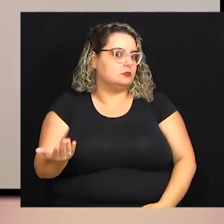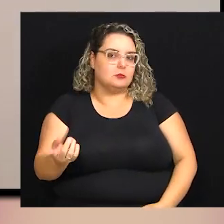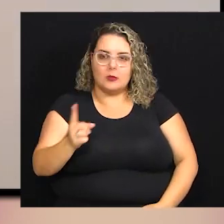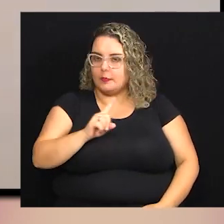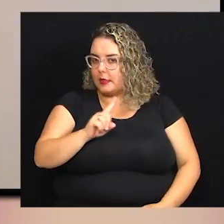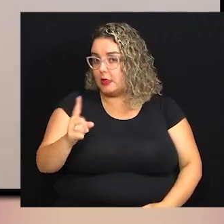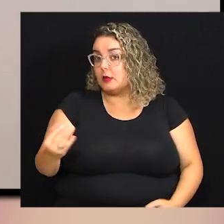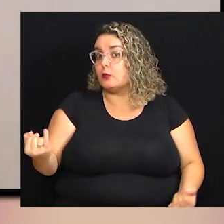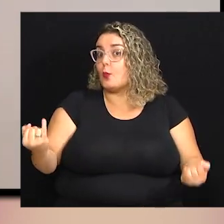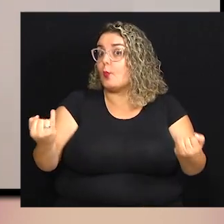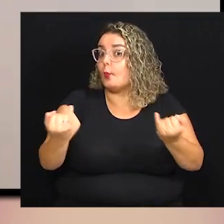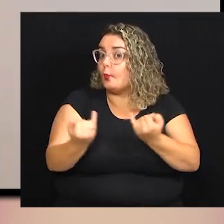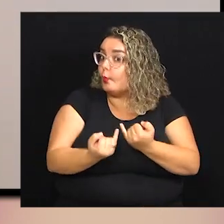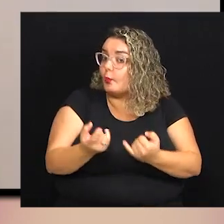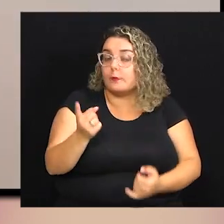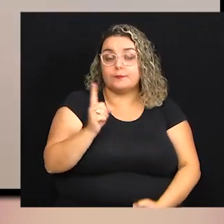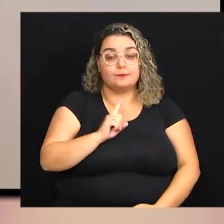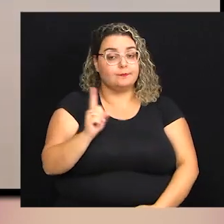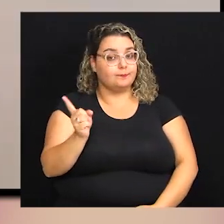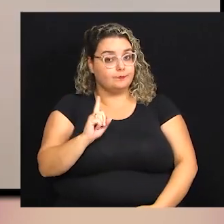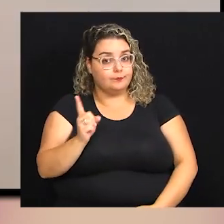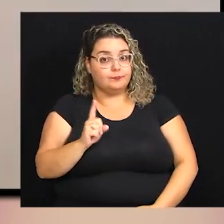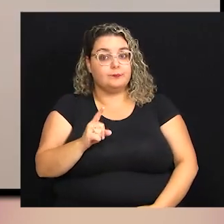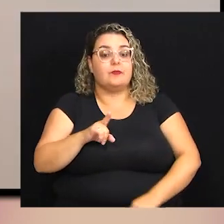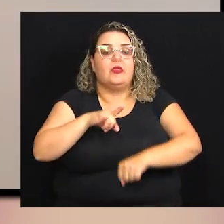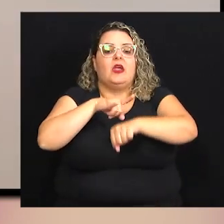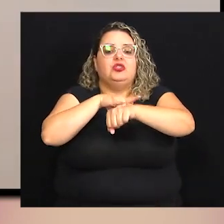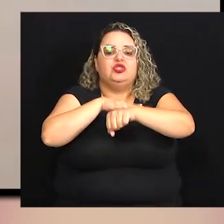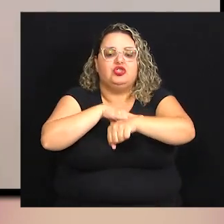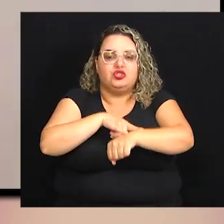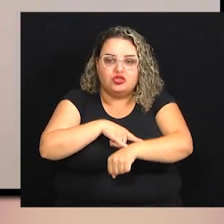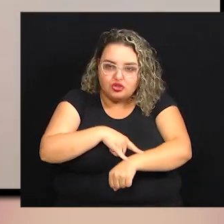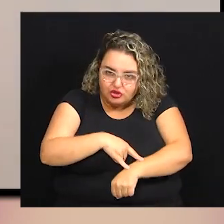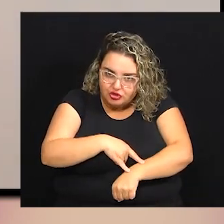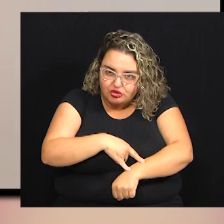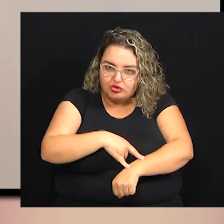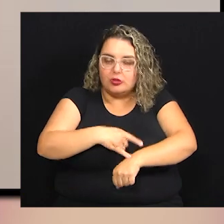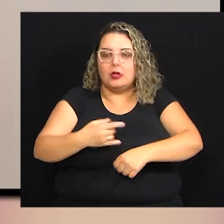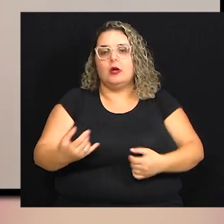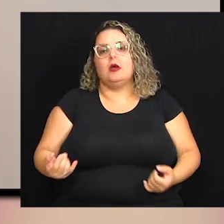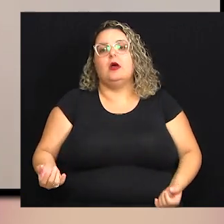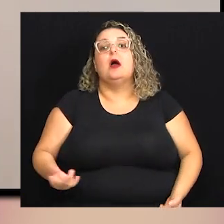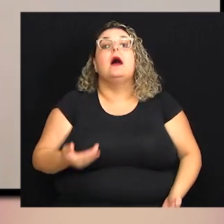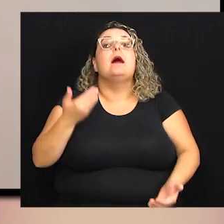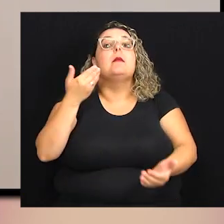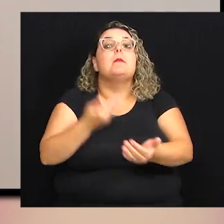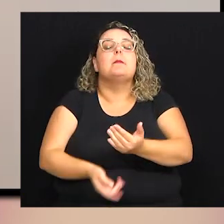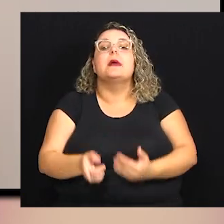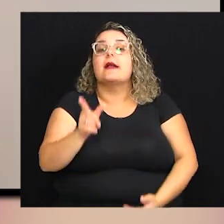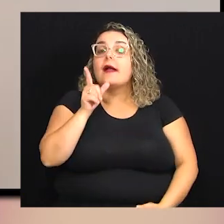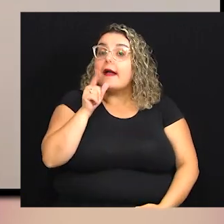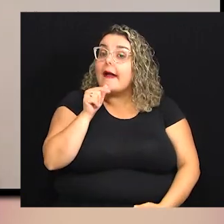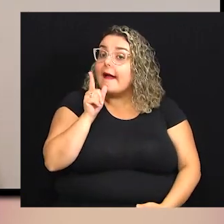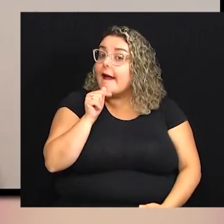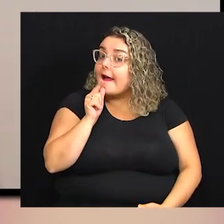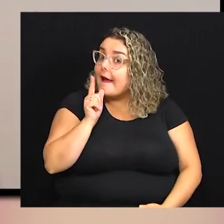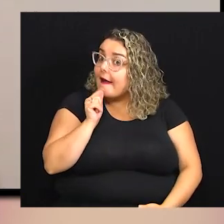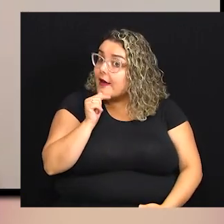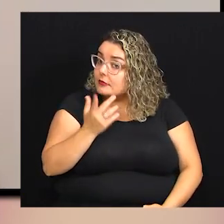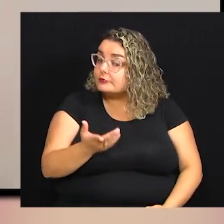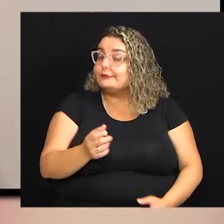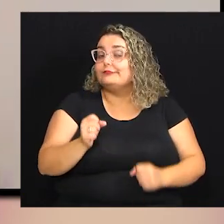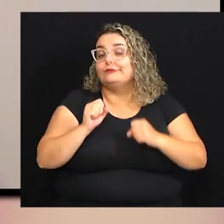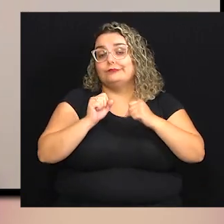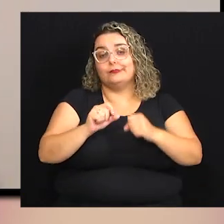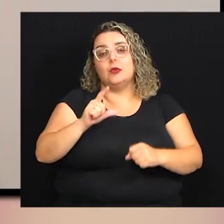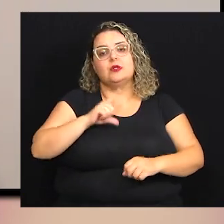não emagrece, que ele vai fazer com que você urine muito, e aí você perca peso através da desidratação,